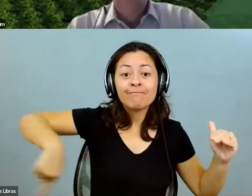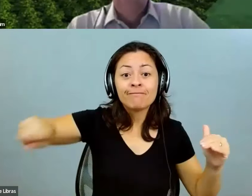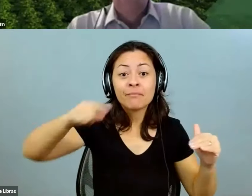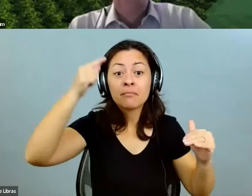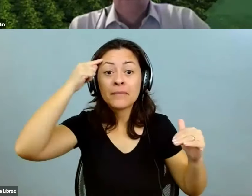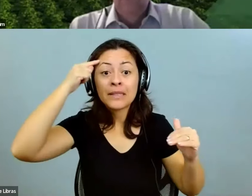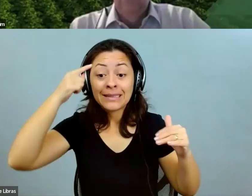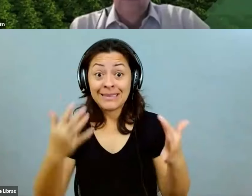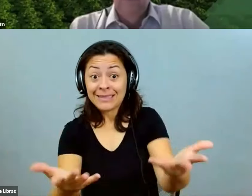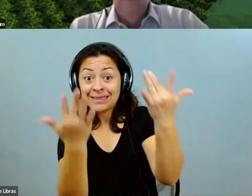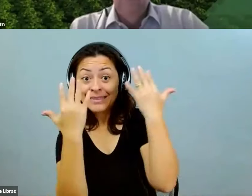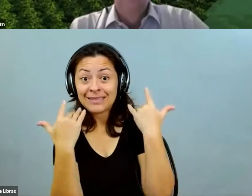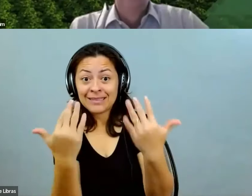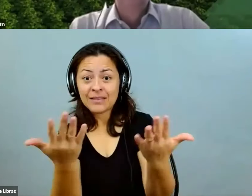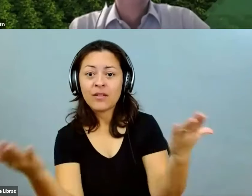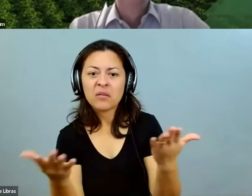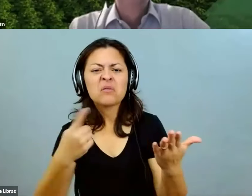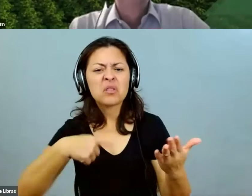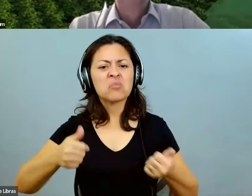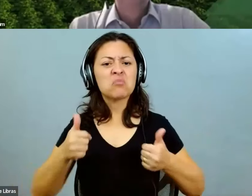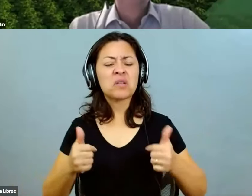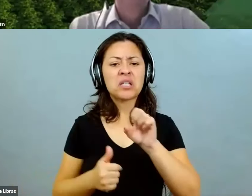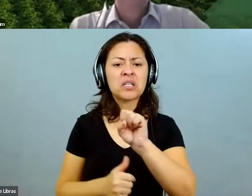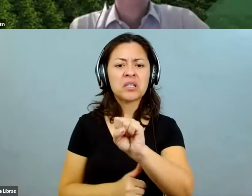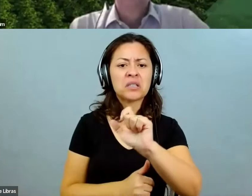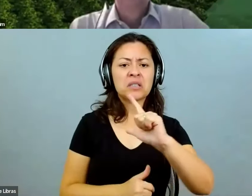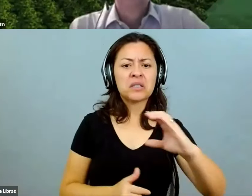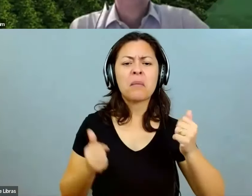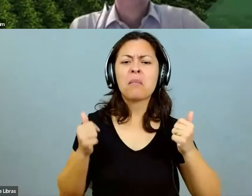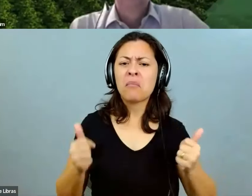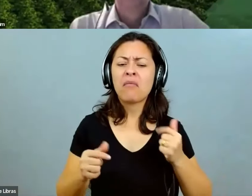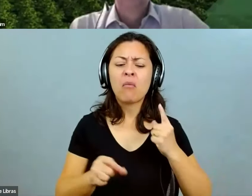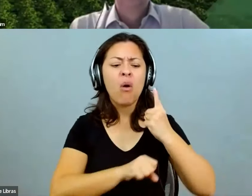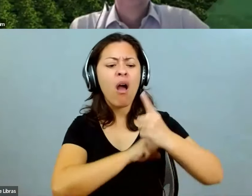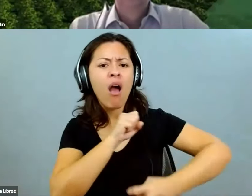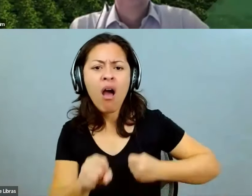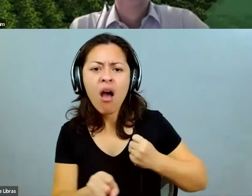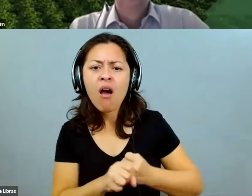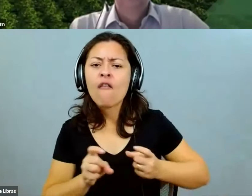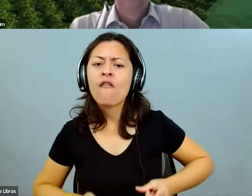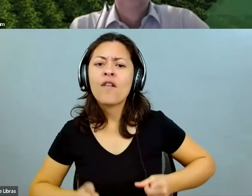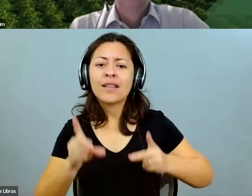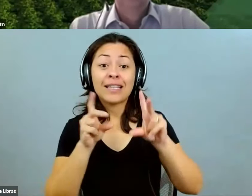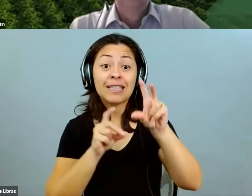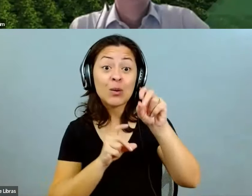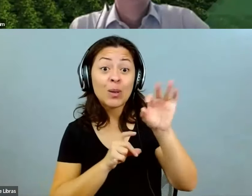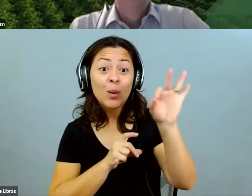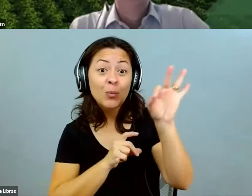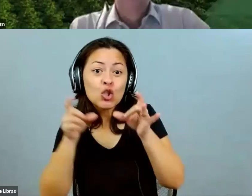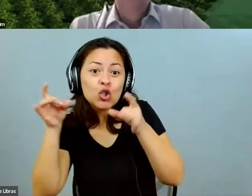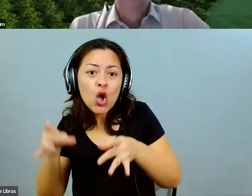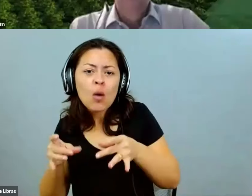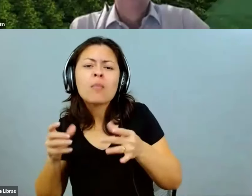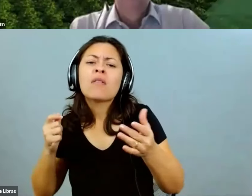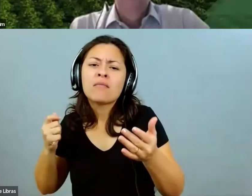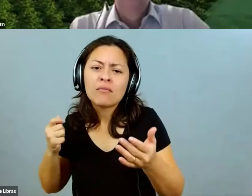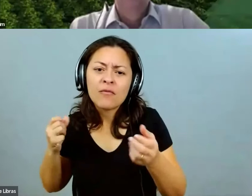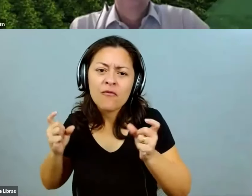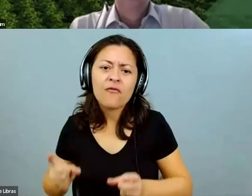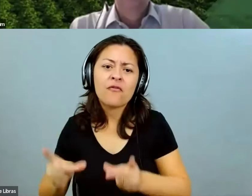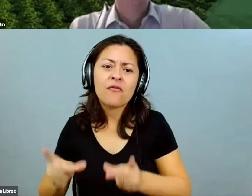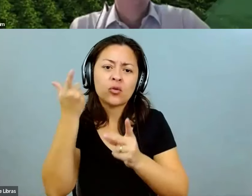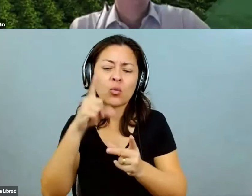atual nós estamos bem posicionados Tem tem ali um ano ainda para vender os outros 50 % pensando em safra nova